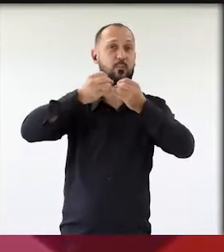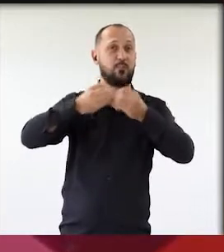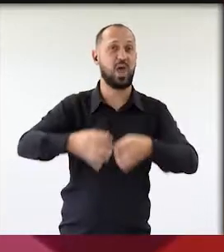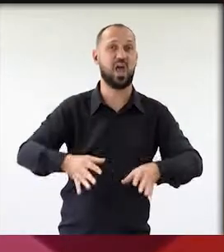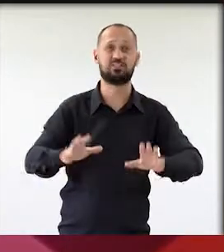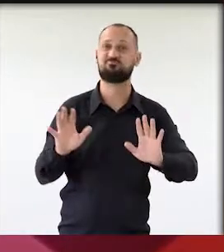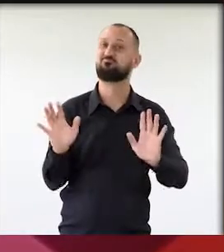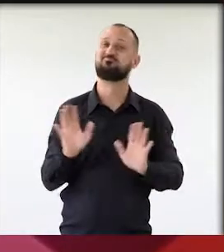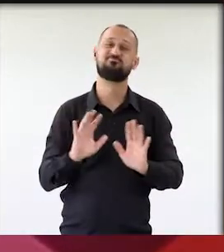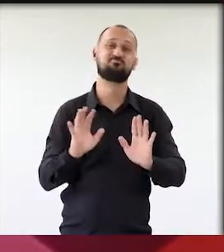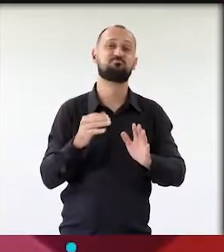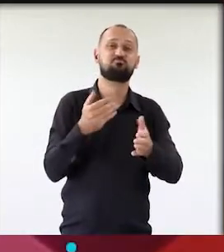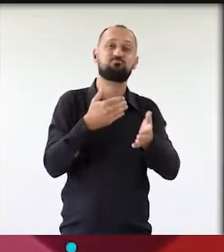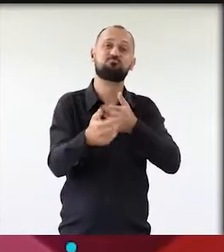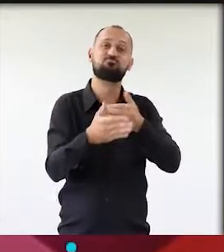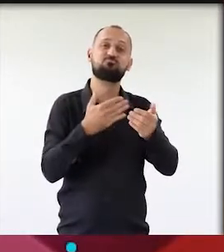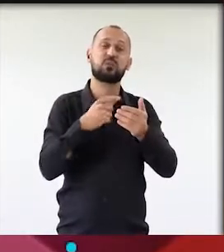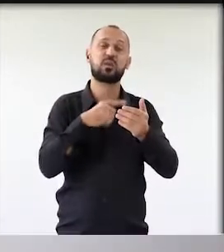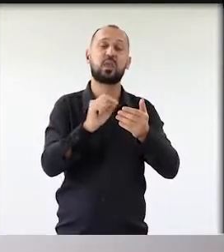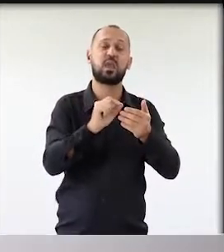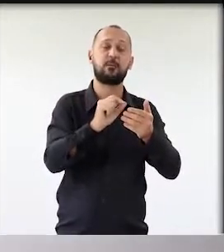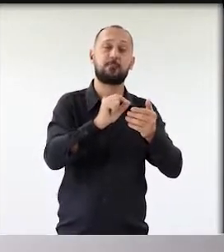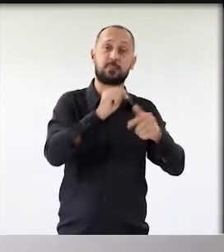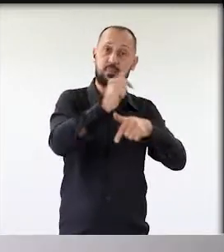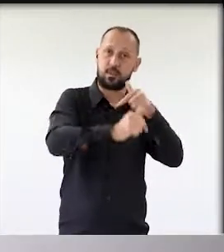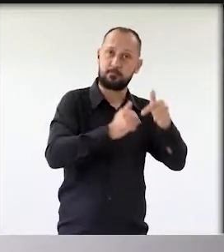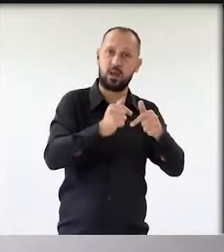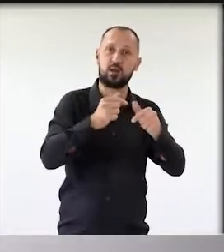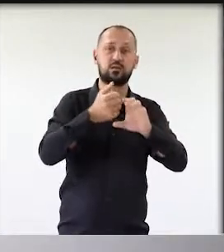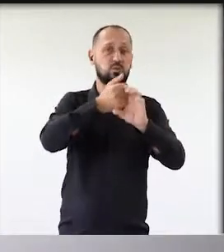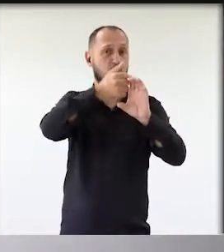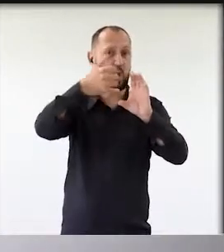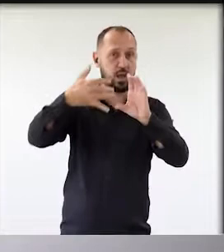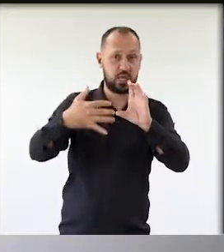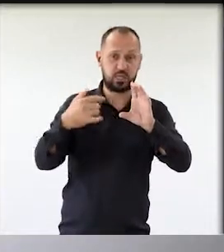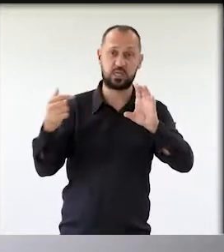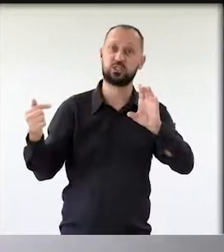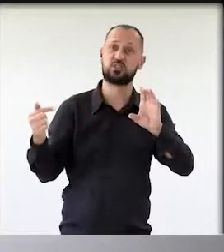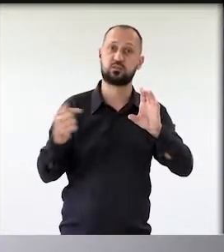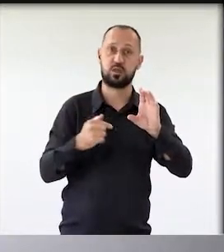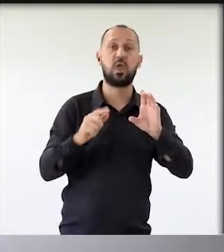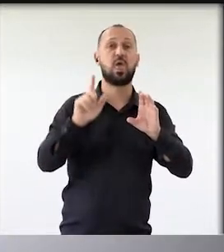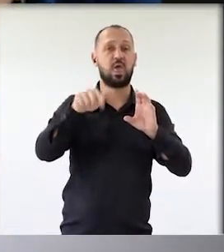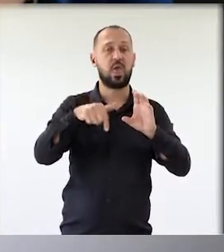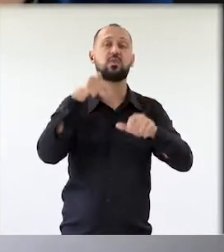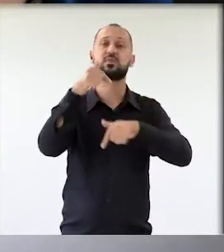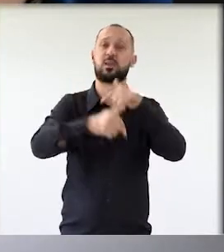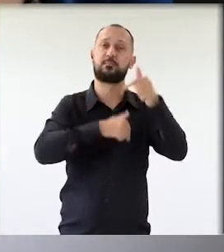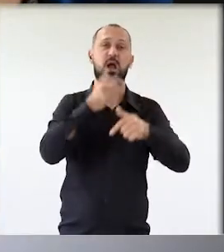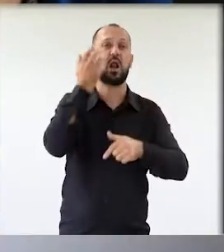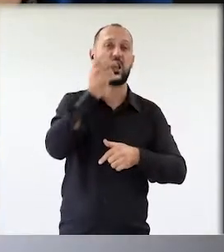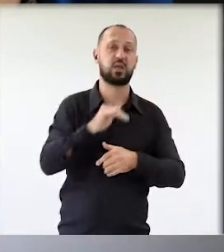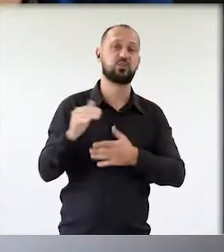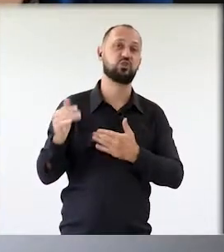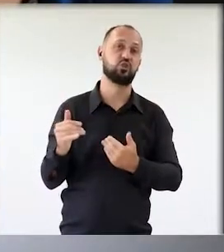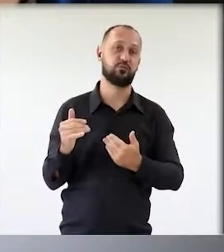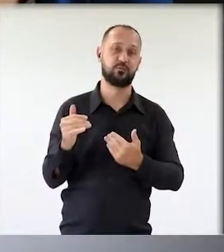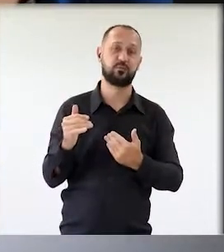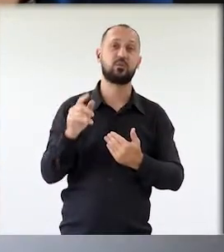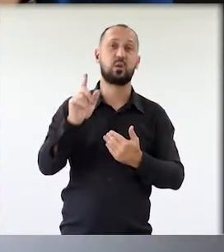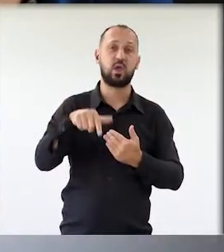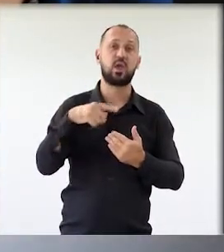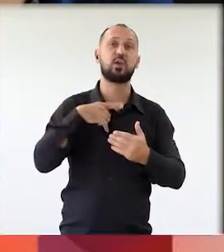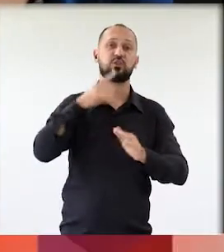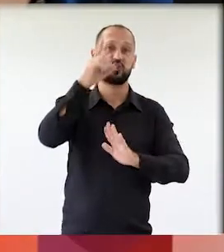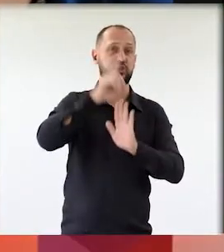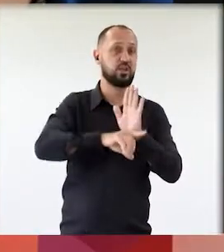Então, toda atividade que não se encontre nessas características, nessas condições, é considerado trabalho